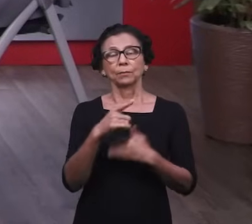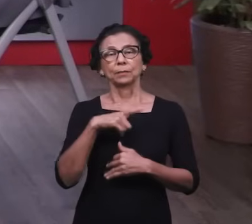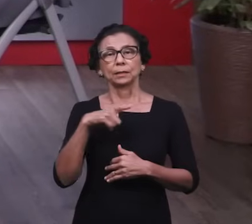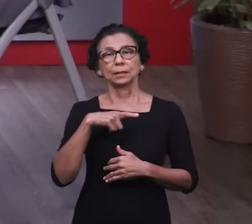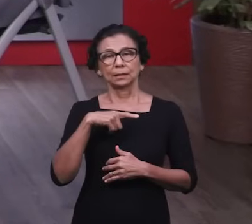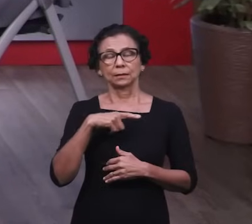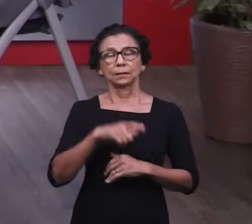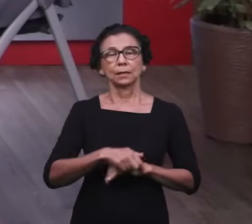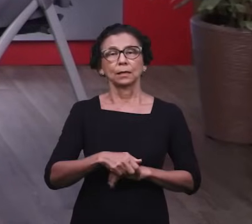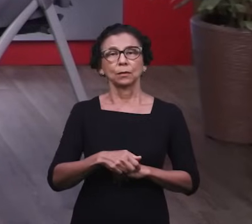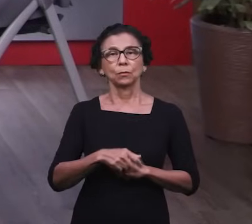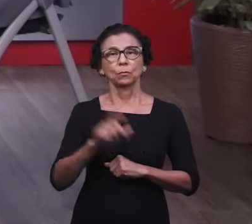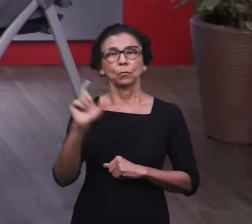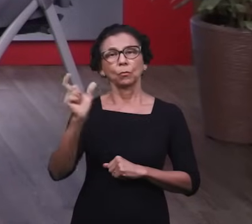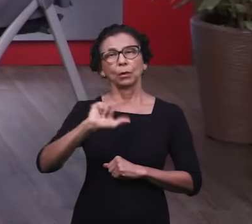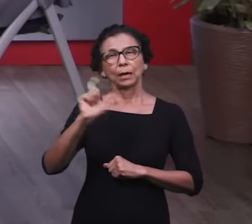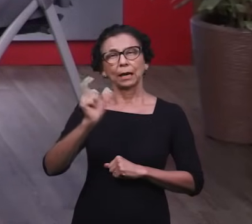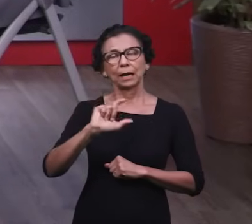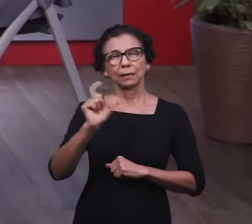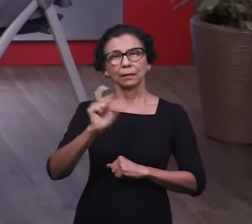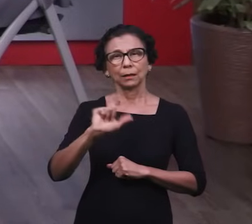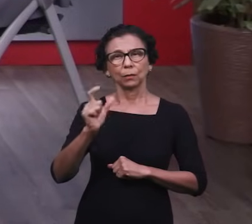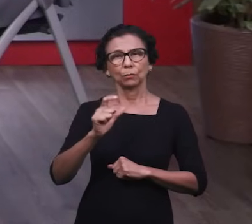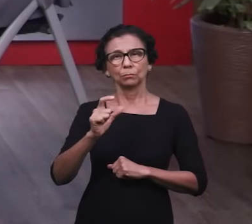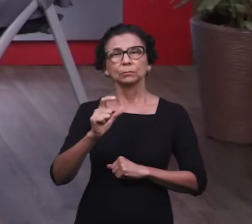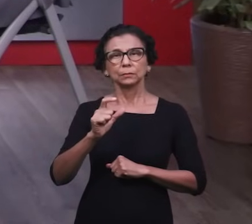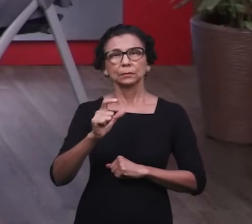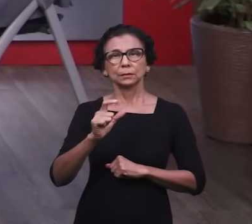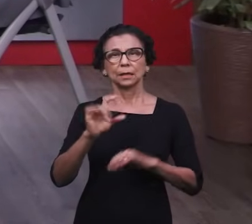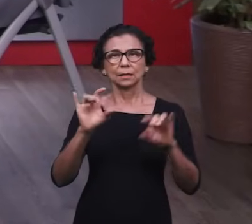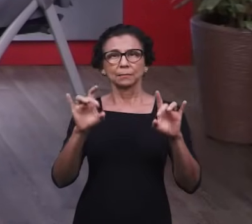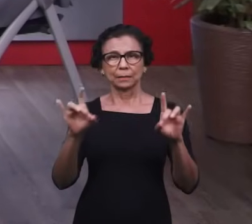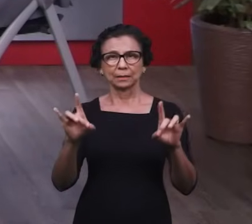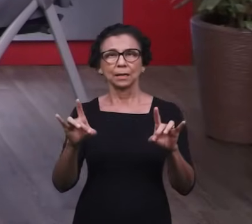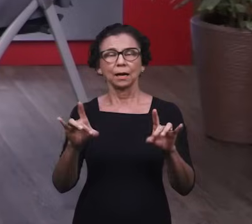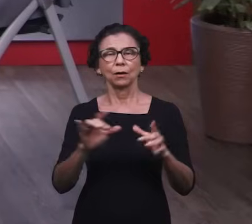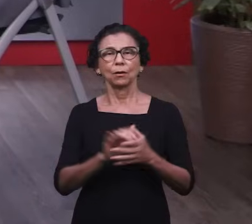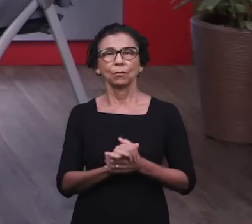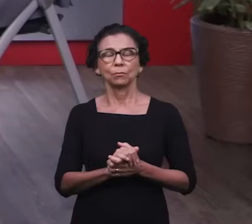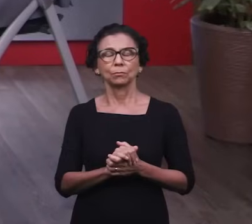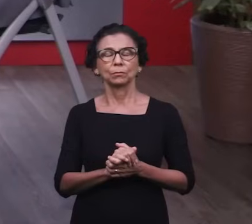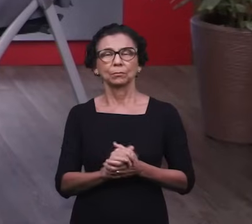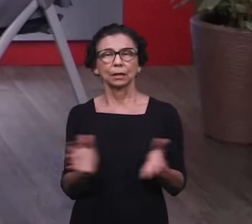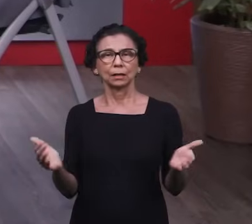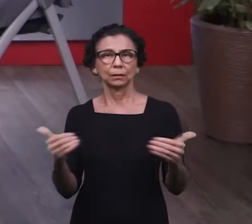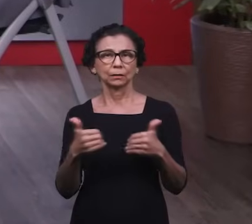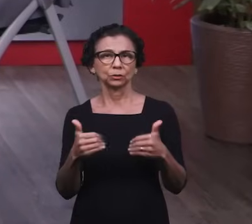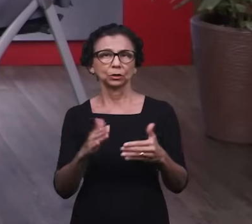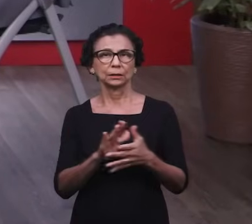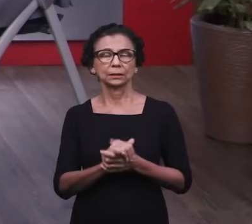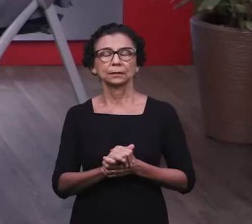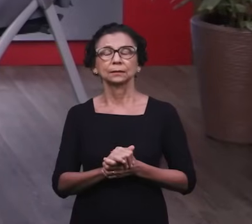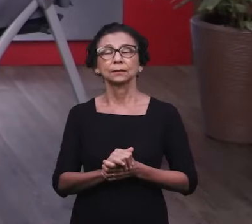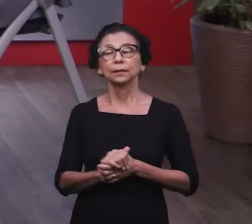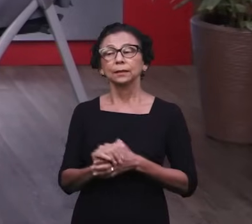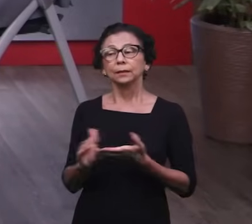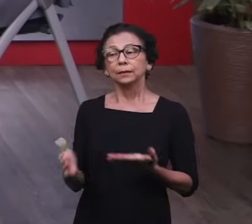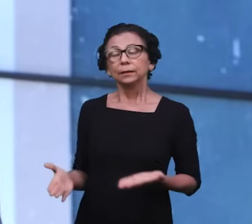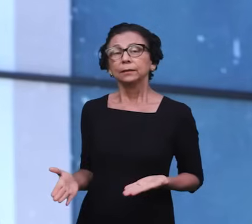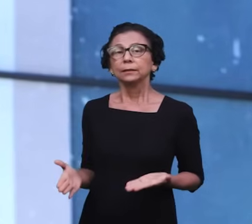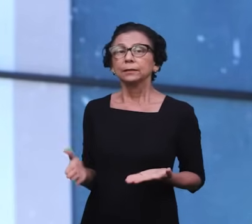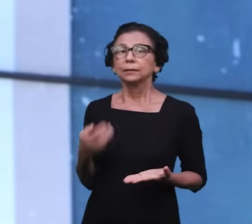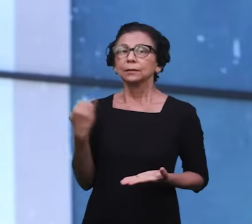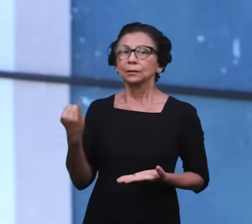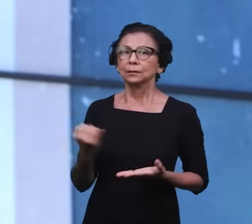para outra. A criança tem que andar para chegar na clínica, então tem que ser uma coisa perto. Então, essas vagas facilitam muito, né?